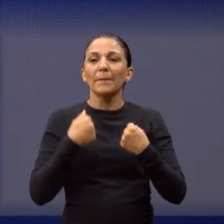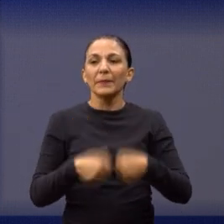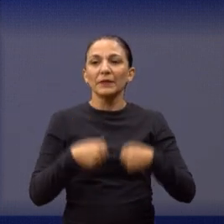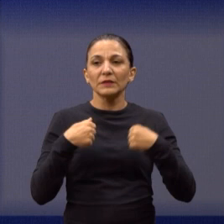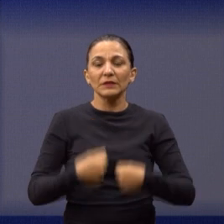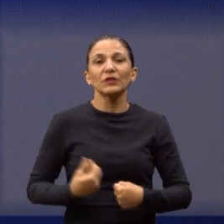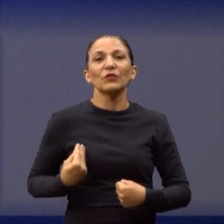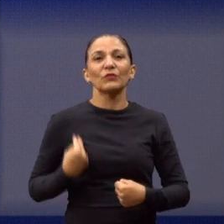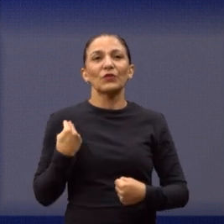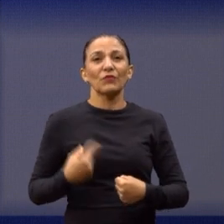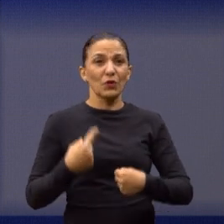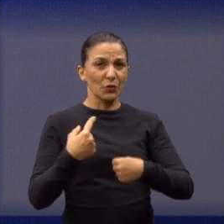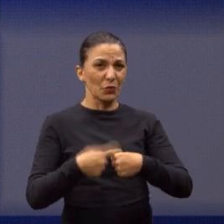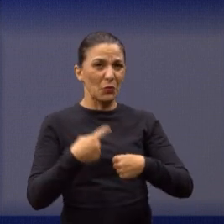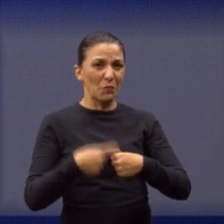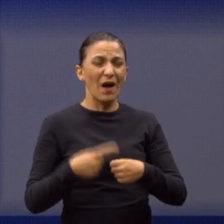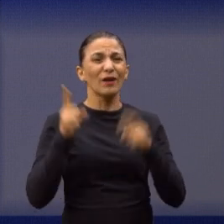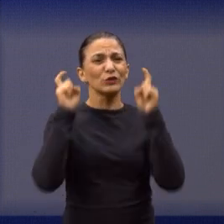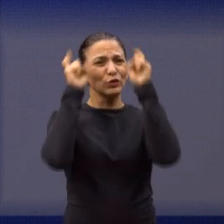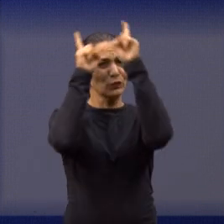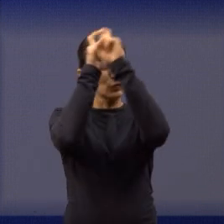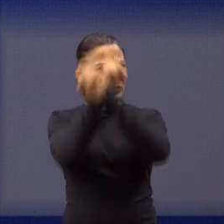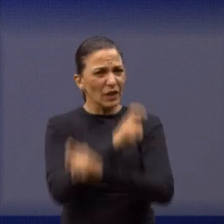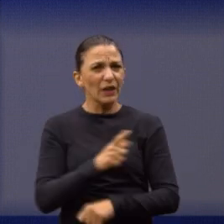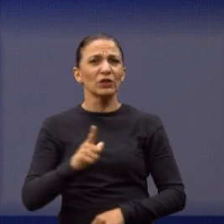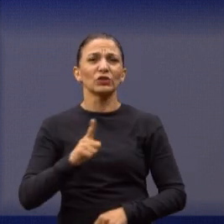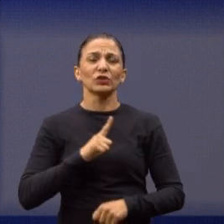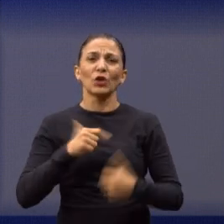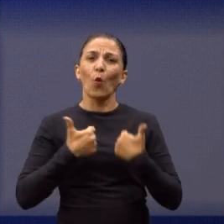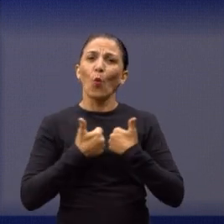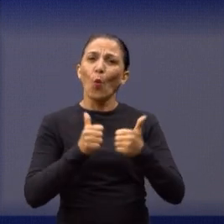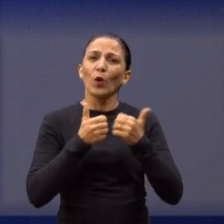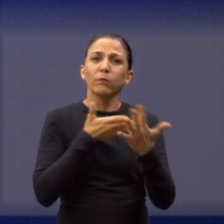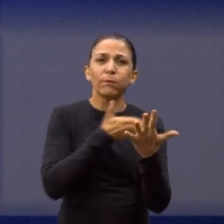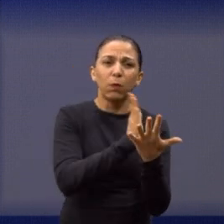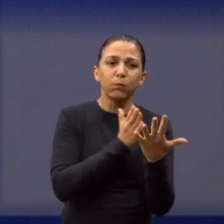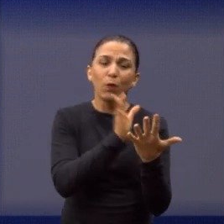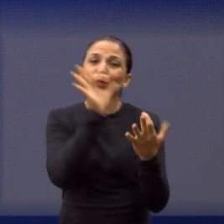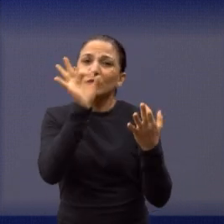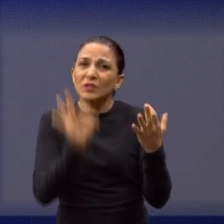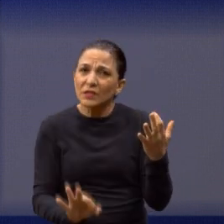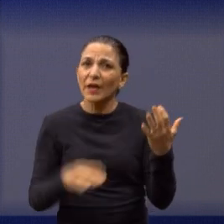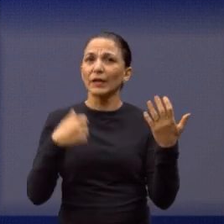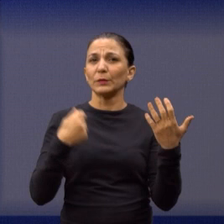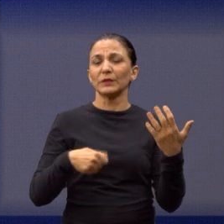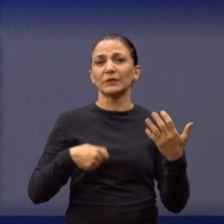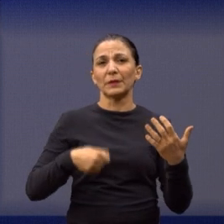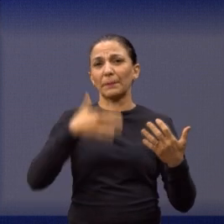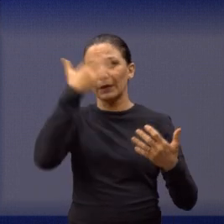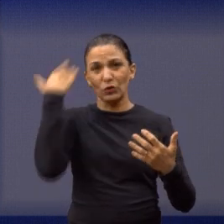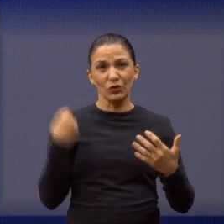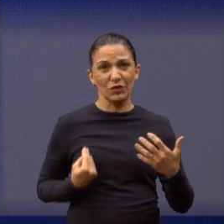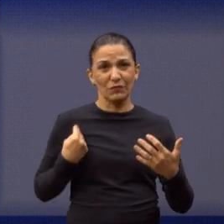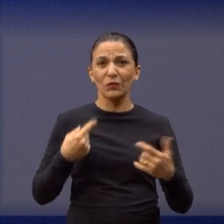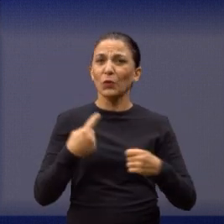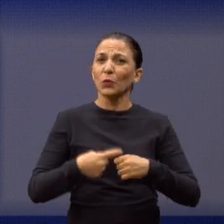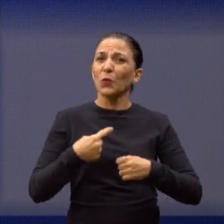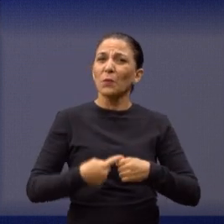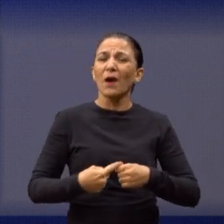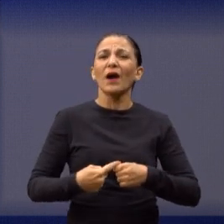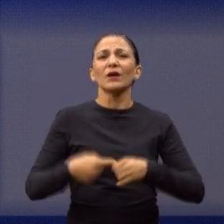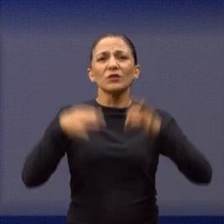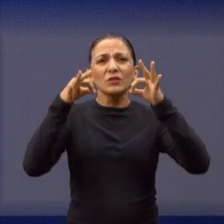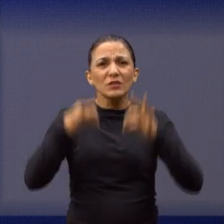difícil viver no bairro Ibirás e Ipanema, sem uma linha de ônibus certa. Nós, moradores, estamos já desesperados, sem ter uma